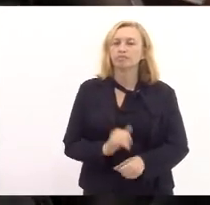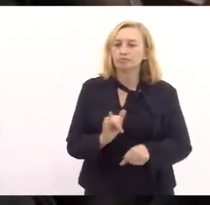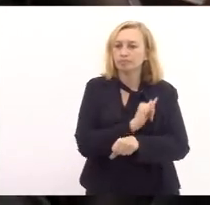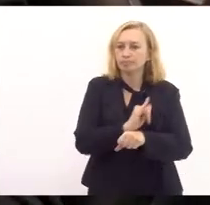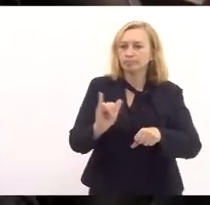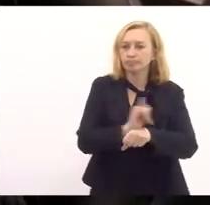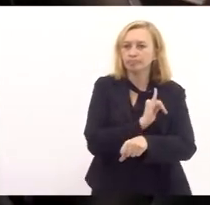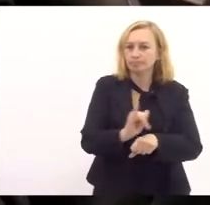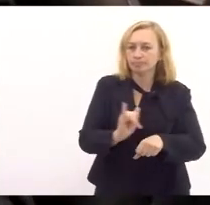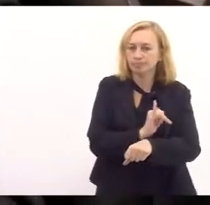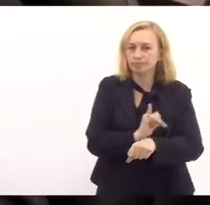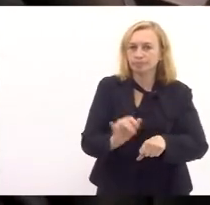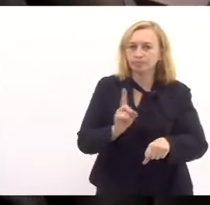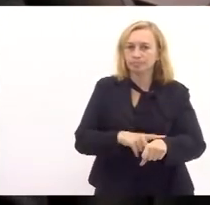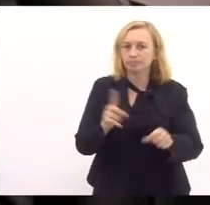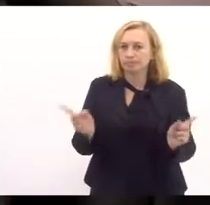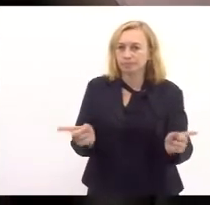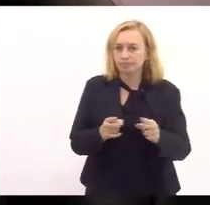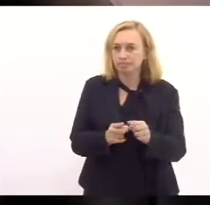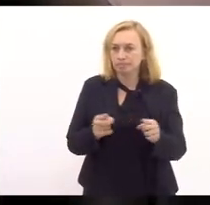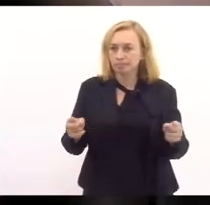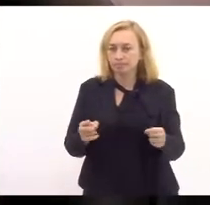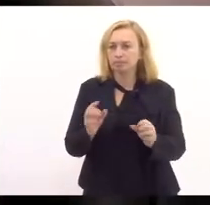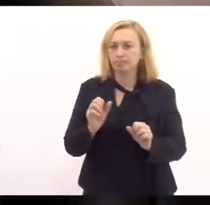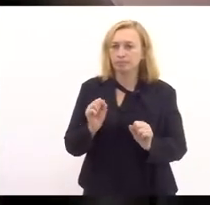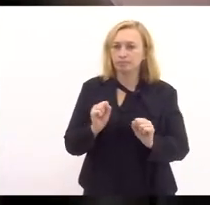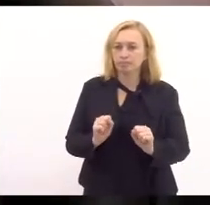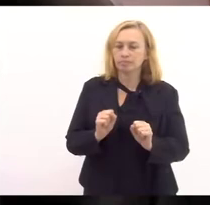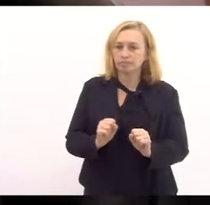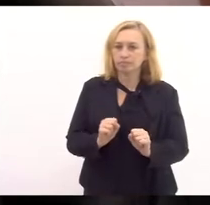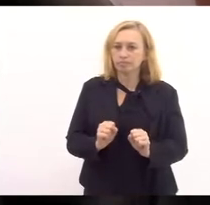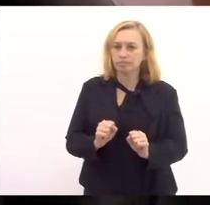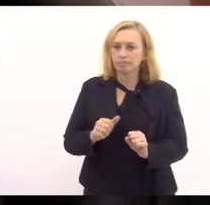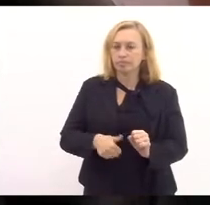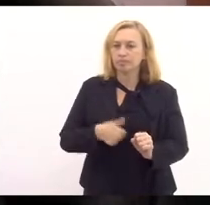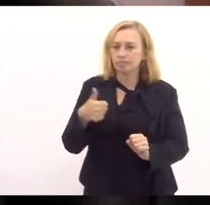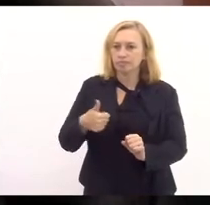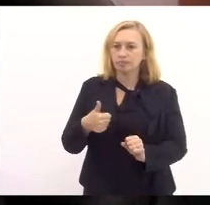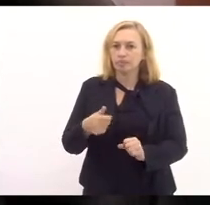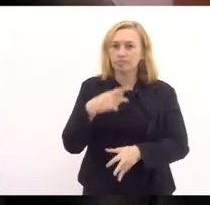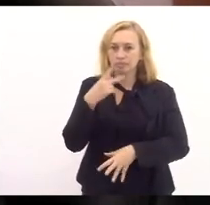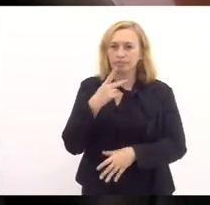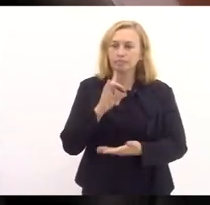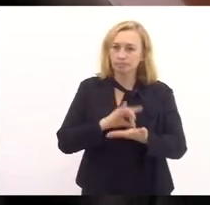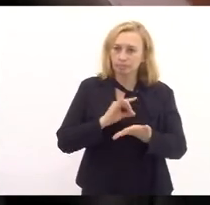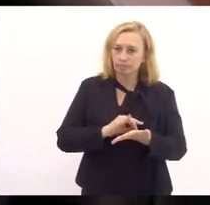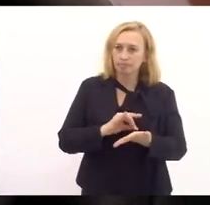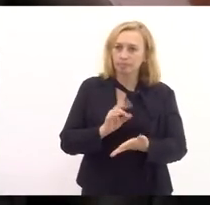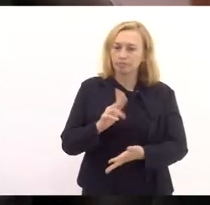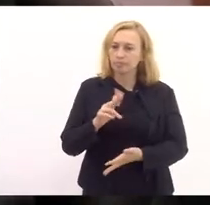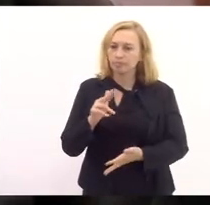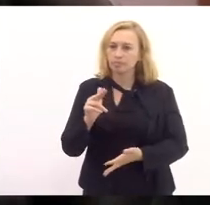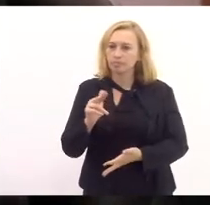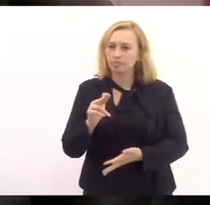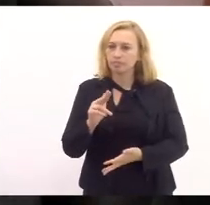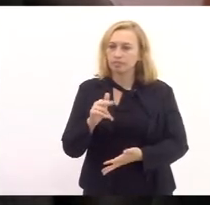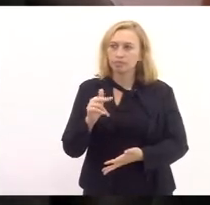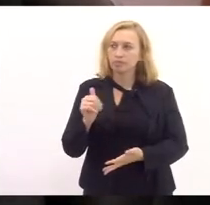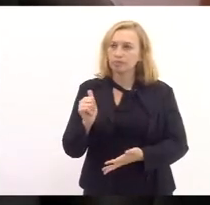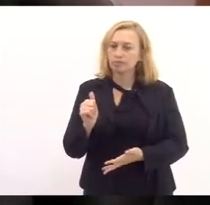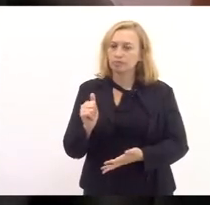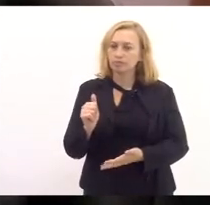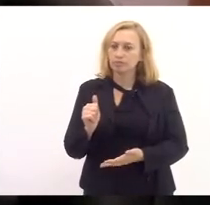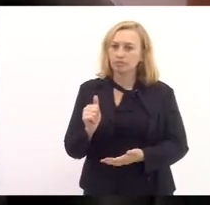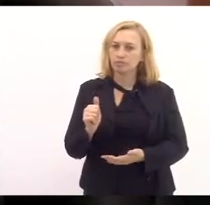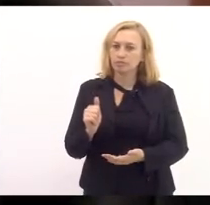a médio prazo e a longo prazo possam perdurar, que elas não sejam... Aí a gente até fala, e é verdade, a gente não cai no enxugar o gelo, não ter uma situação